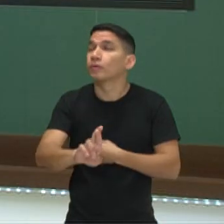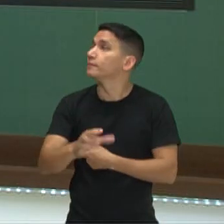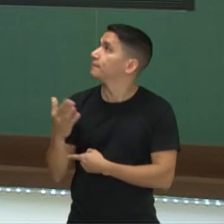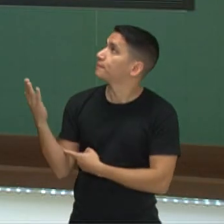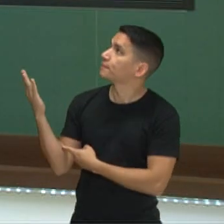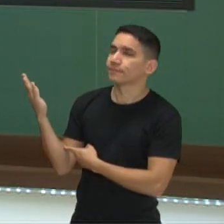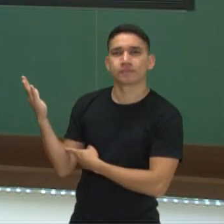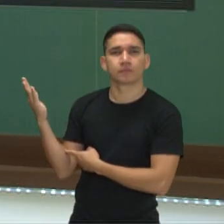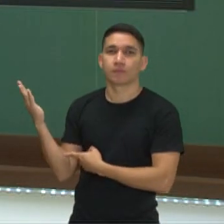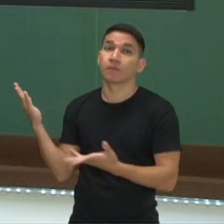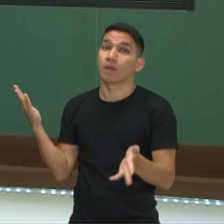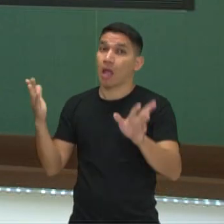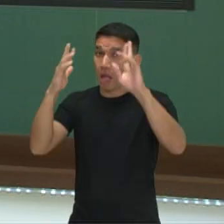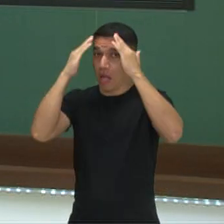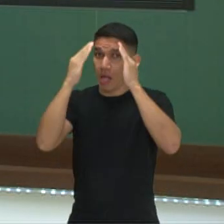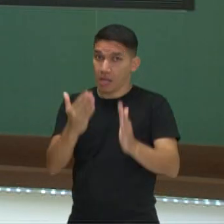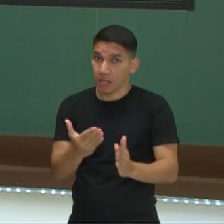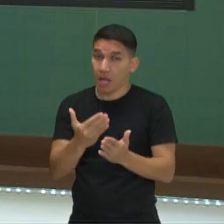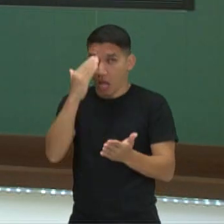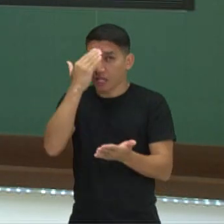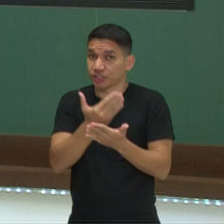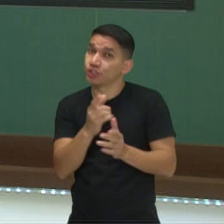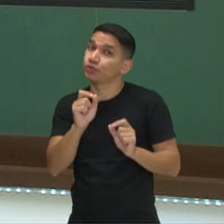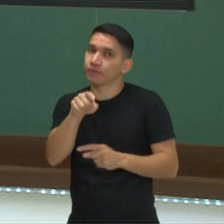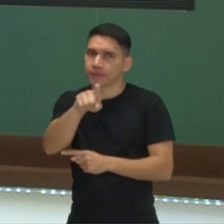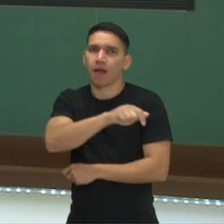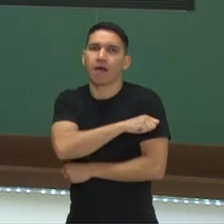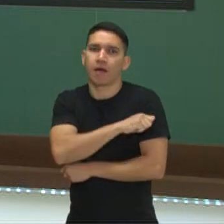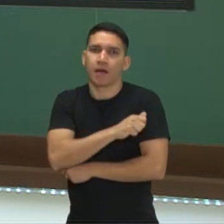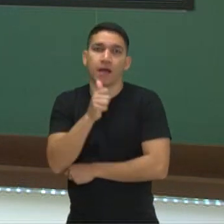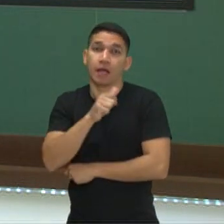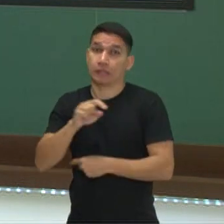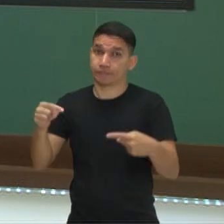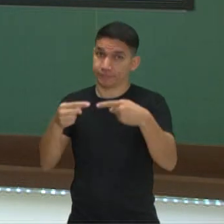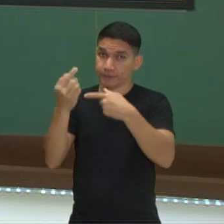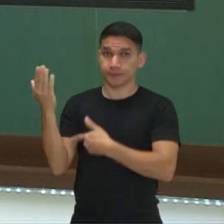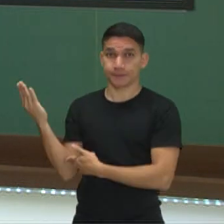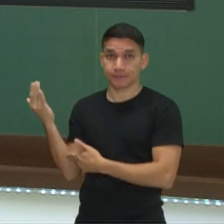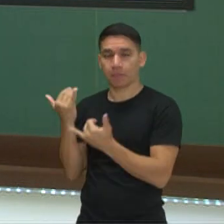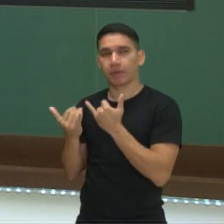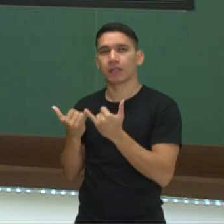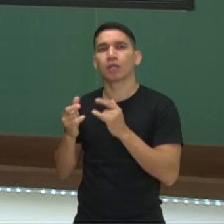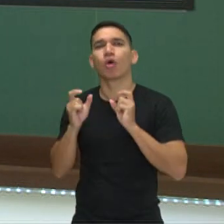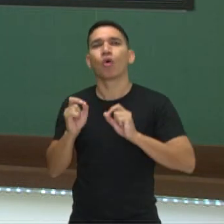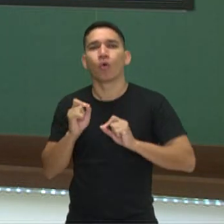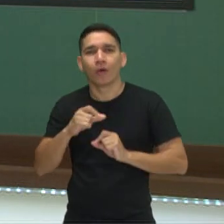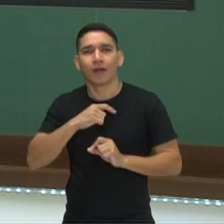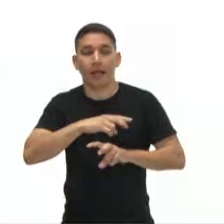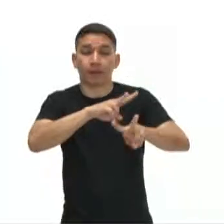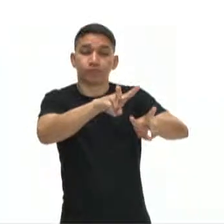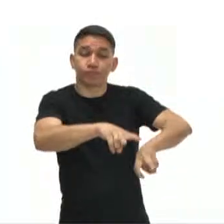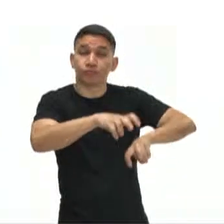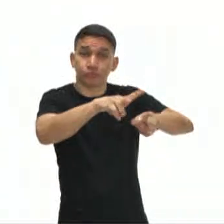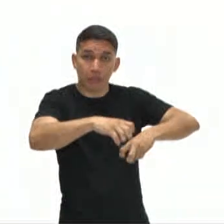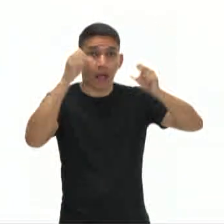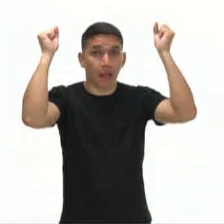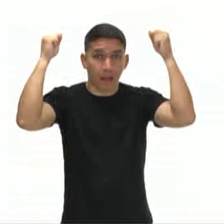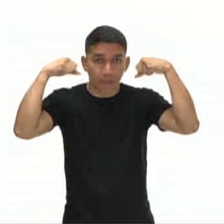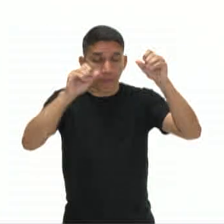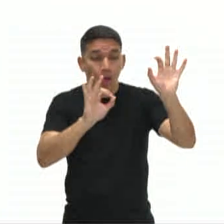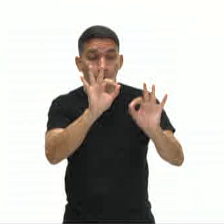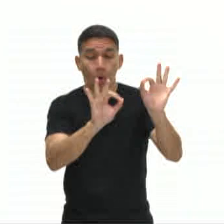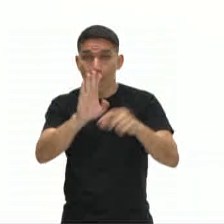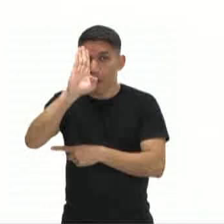Então, espera-se que você, aluno, tenha escrito em seu caderno de forma clara que a agricultura no México, né, se